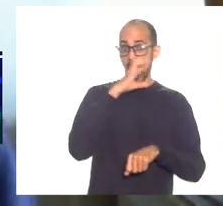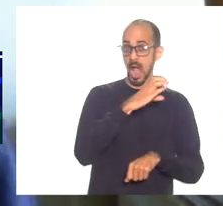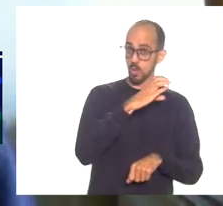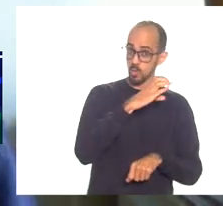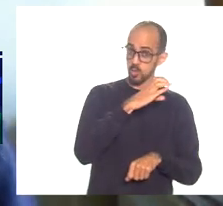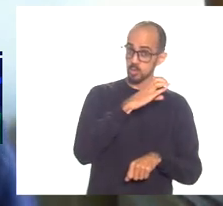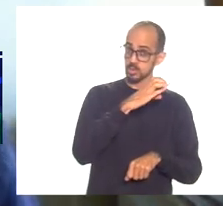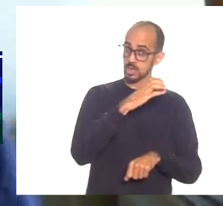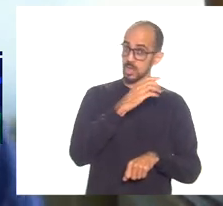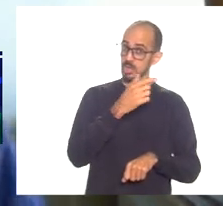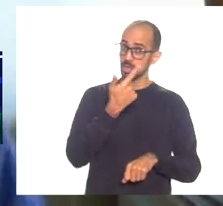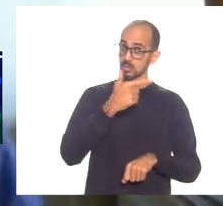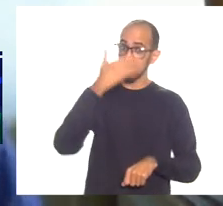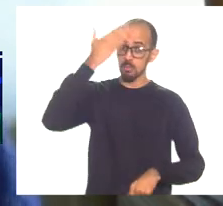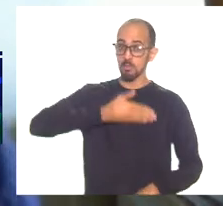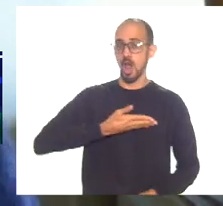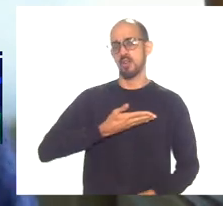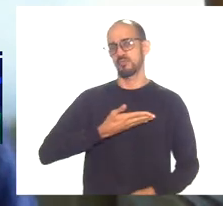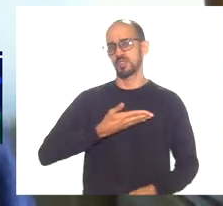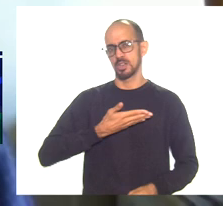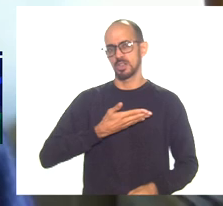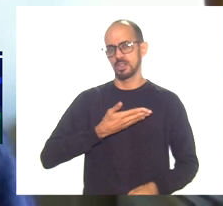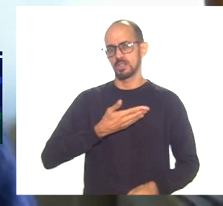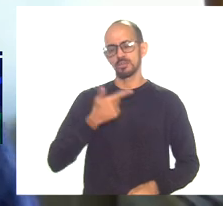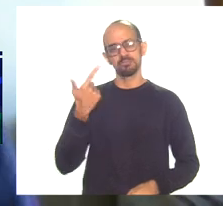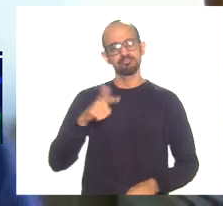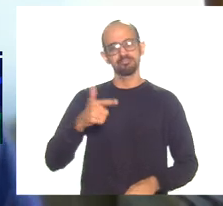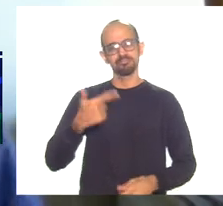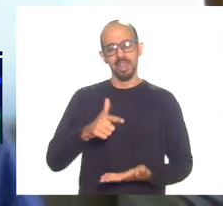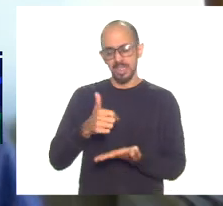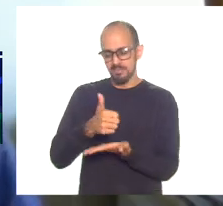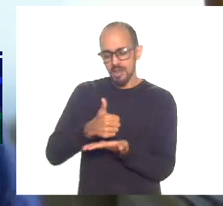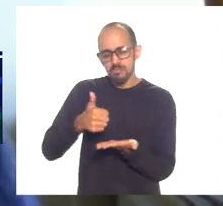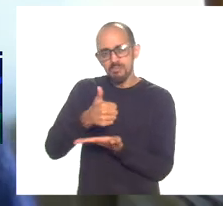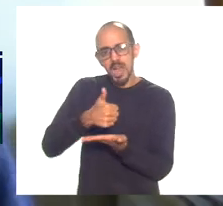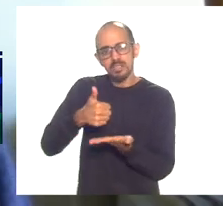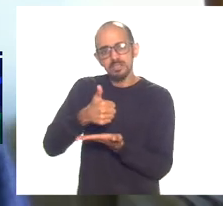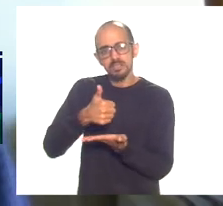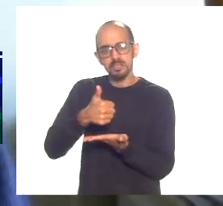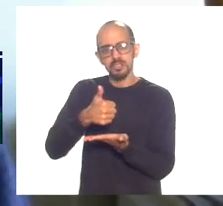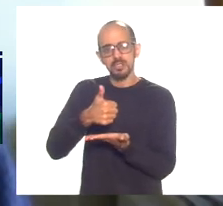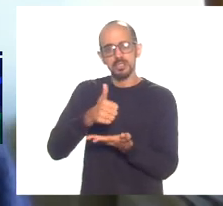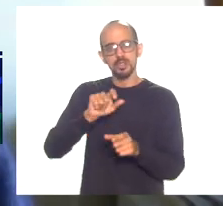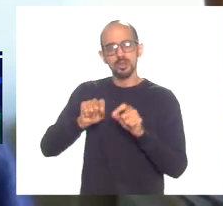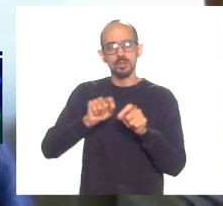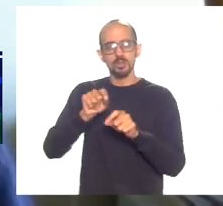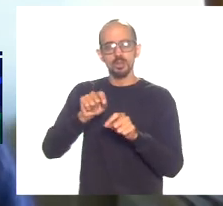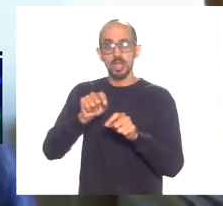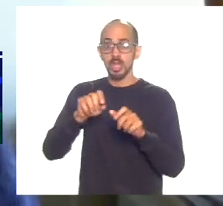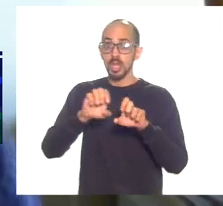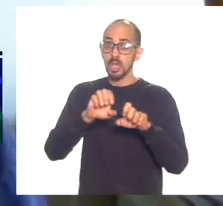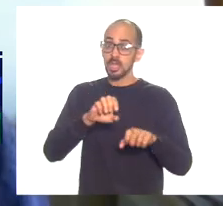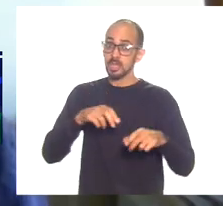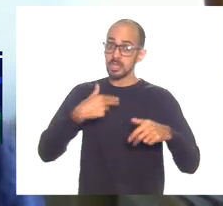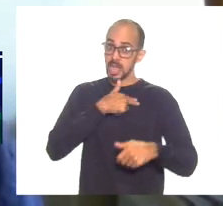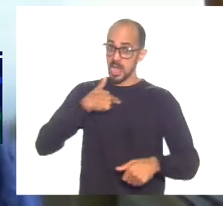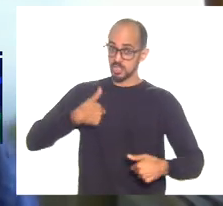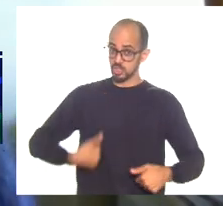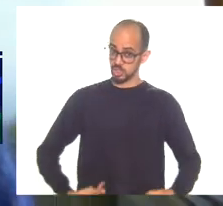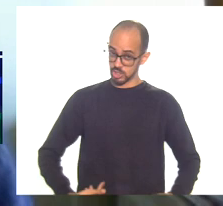sem uma prova sem uma substância que a China